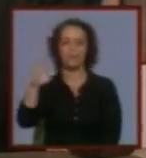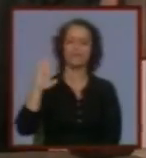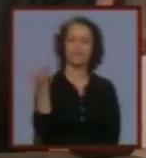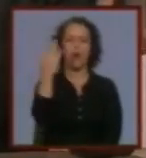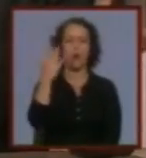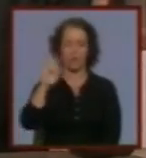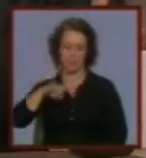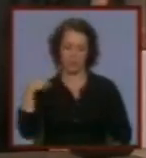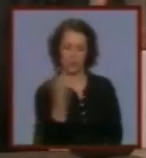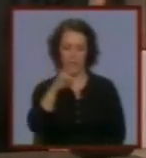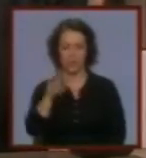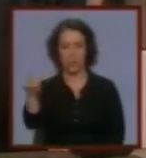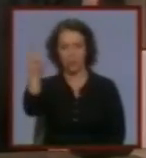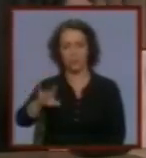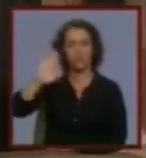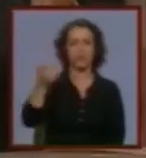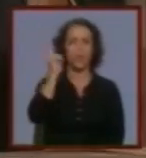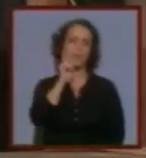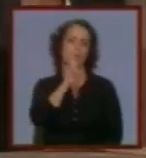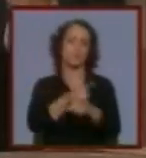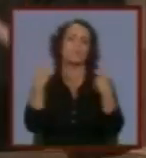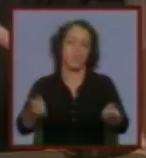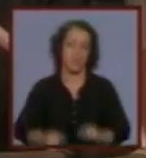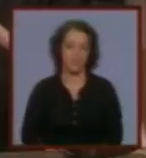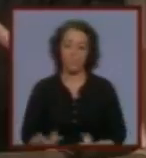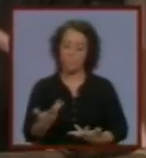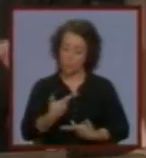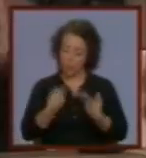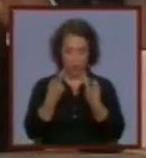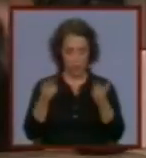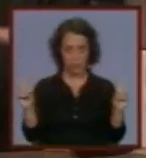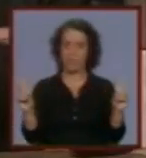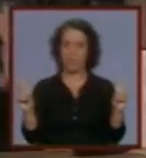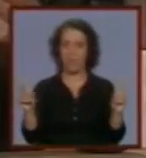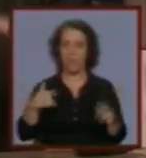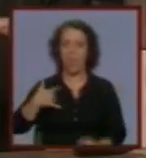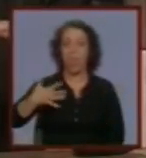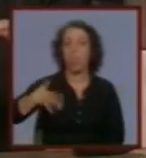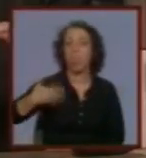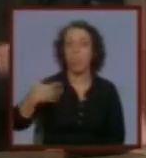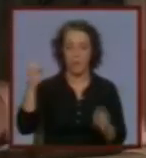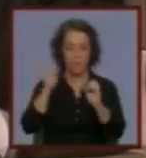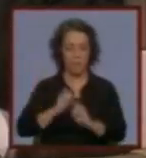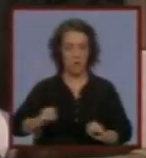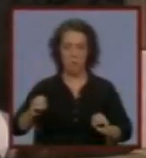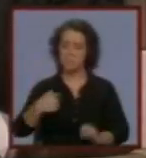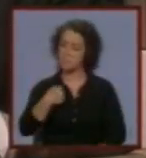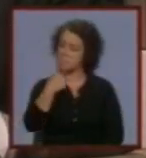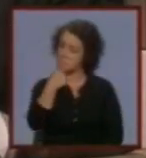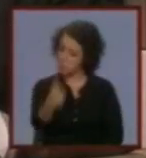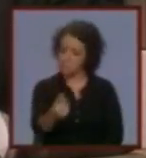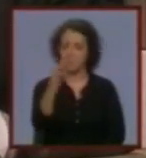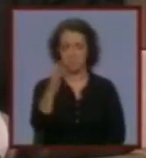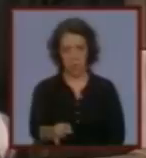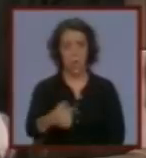mais importante da região e eu estou disponível não tenho receio até tenho muito gosto e fiz